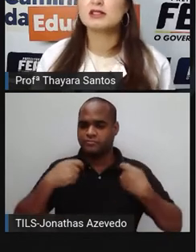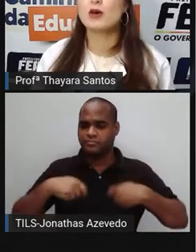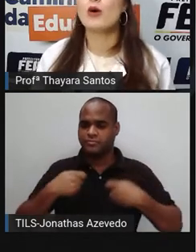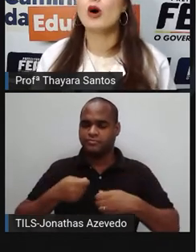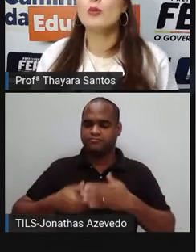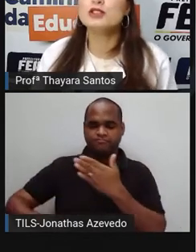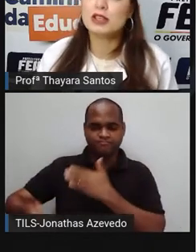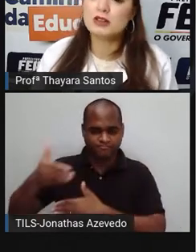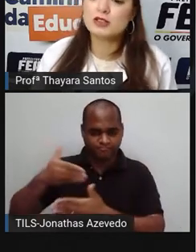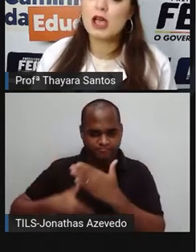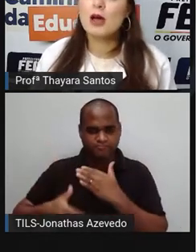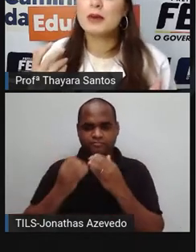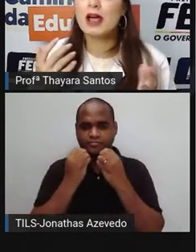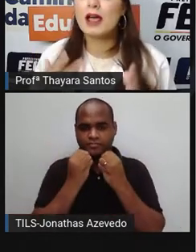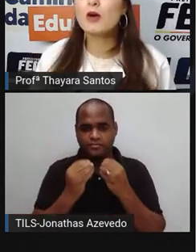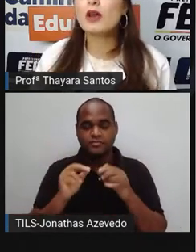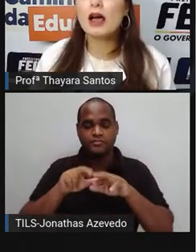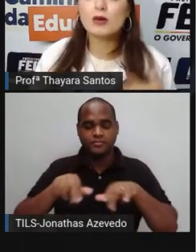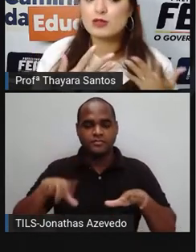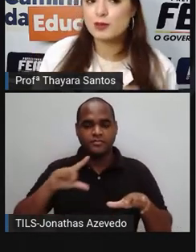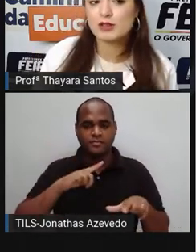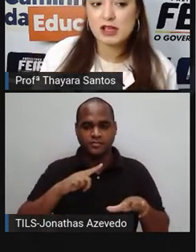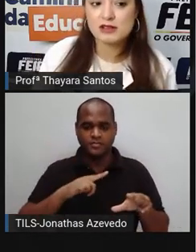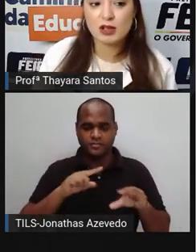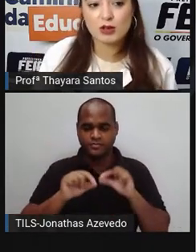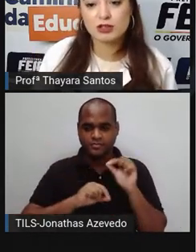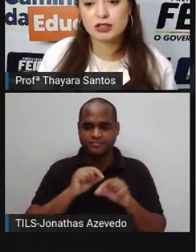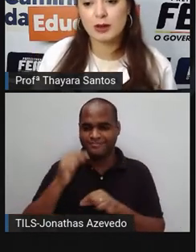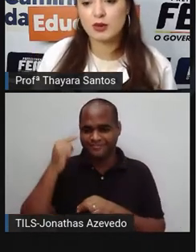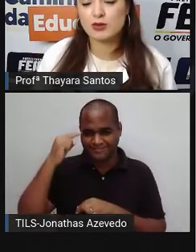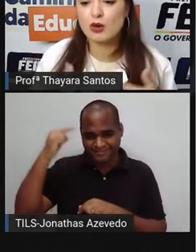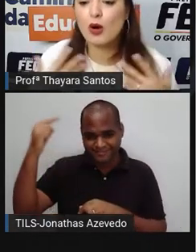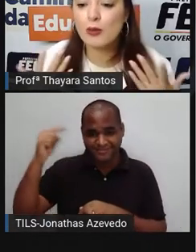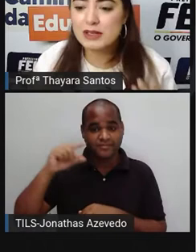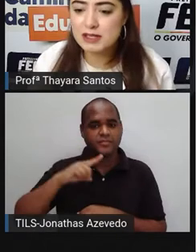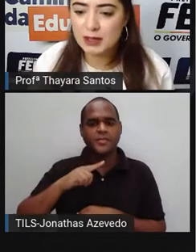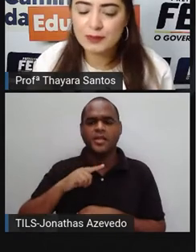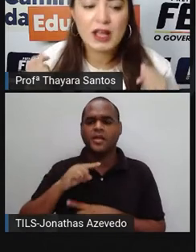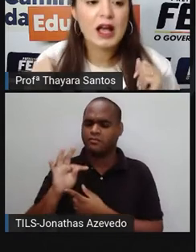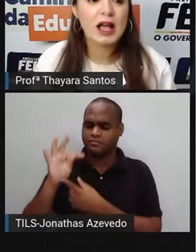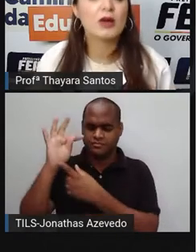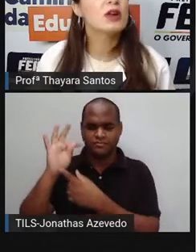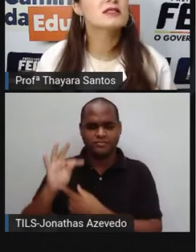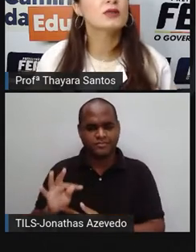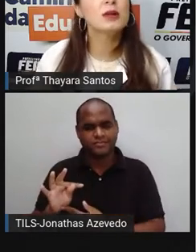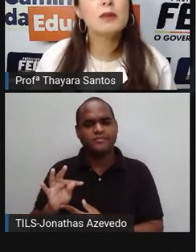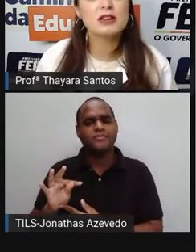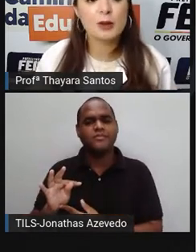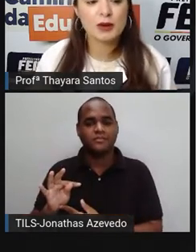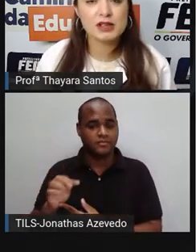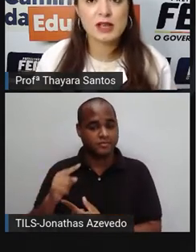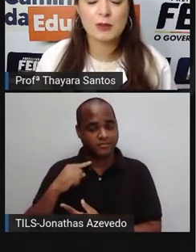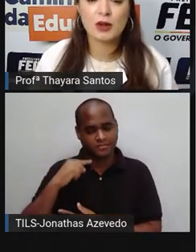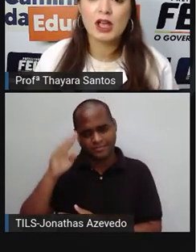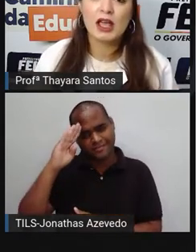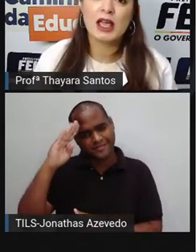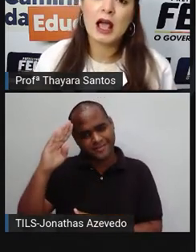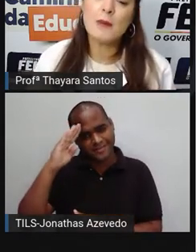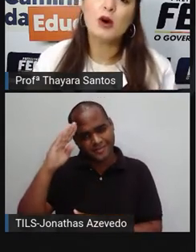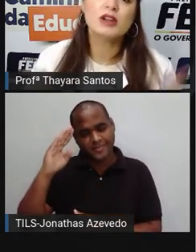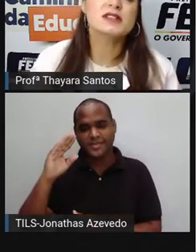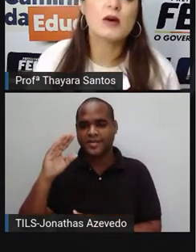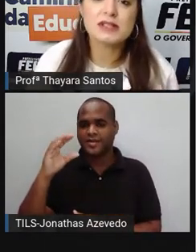benefícios que eles são obtidos para regular os processos ecossistêmicos Como assim a regulação climática por